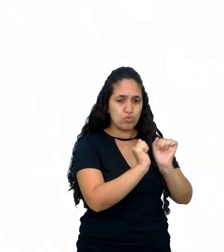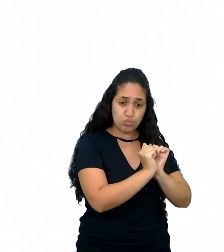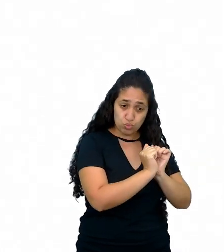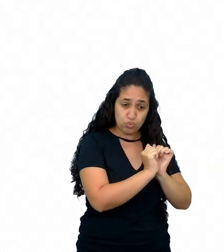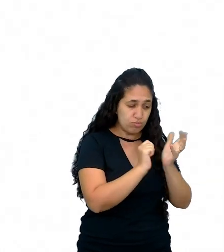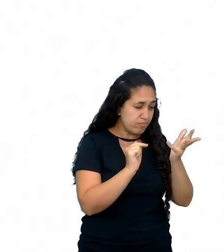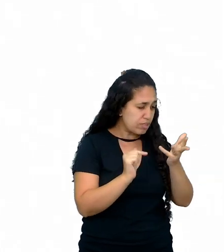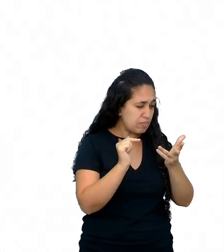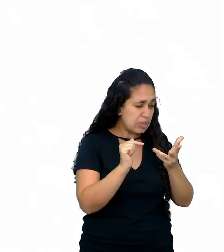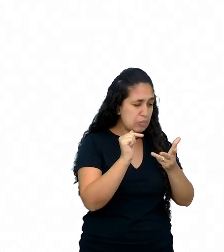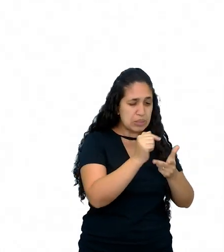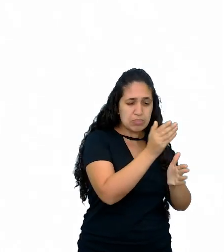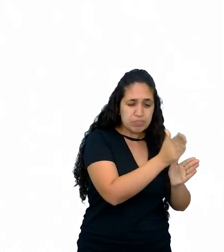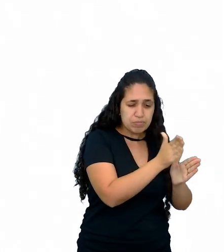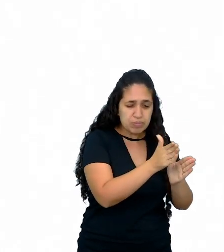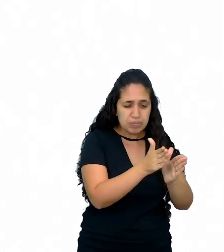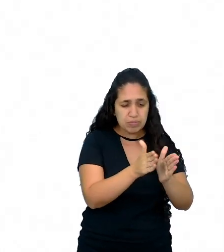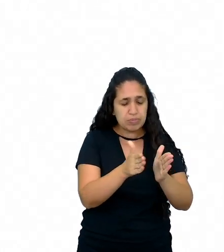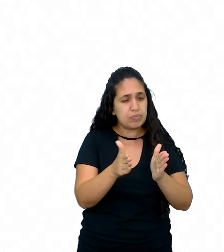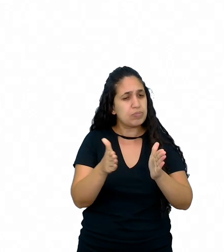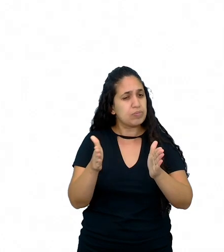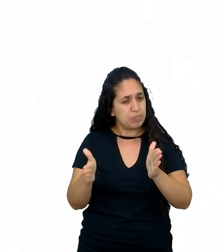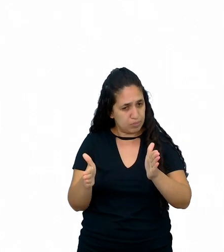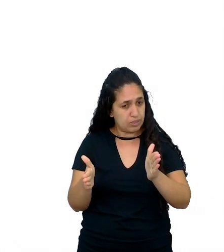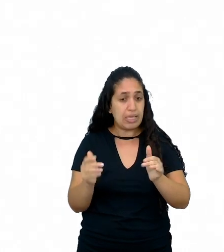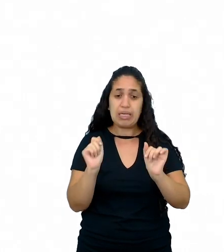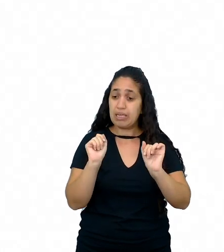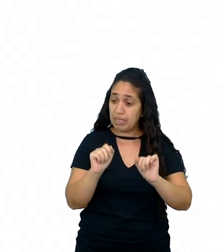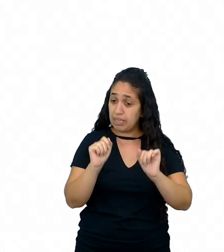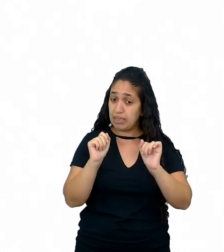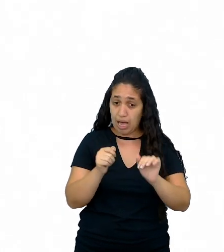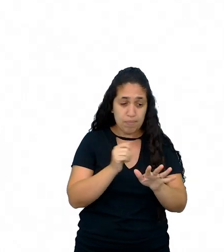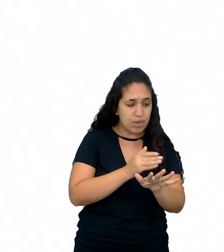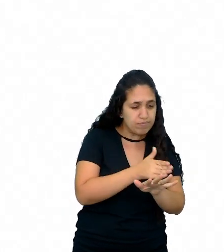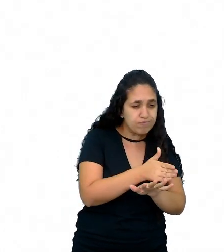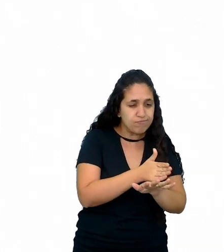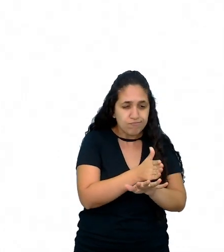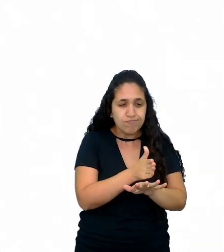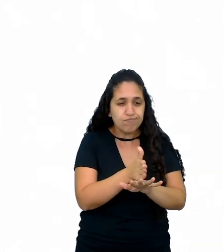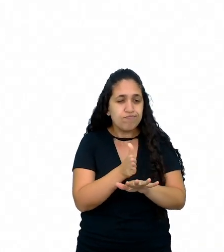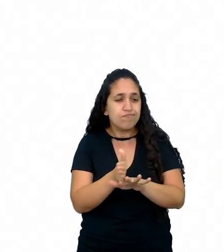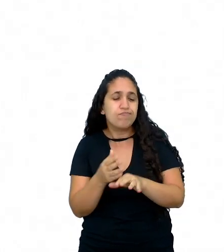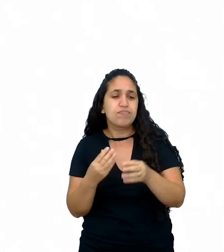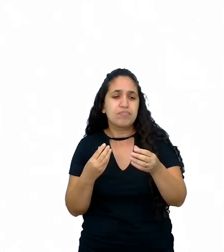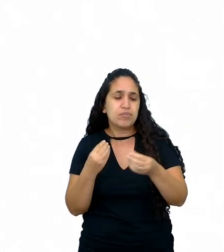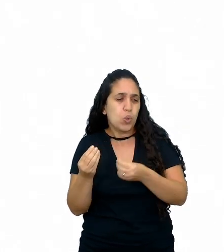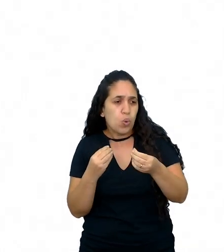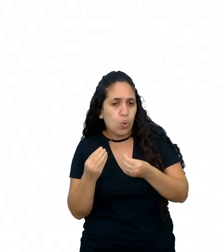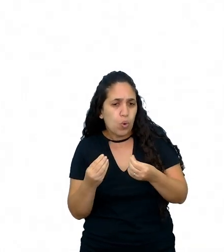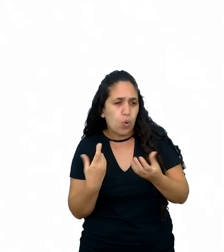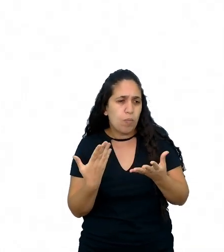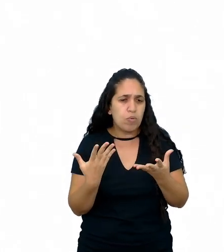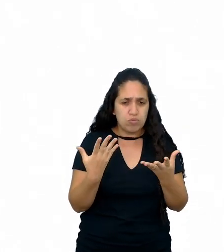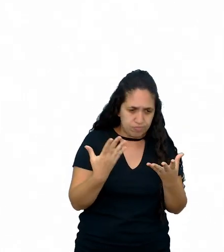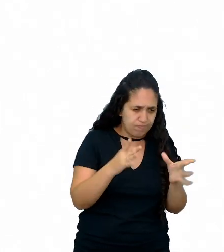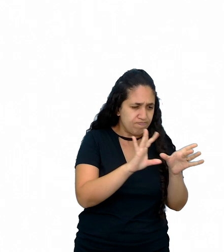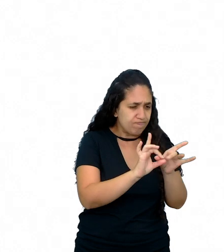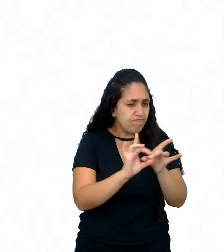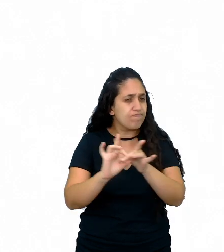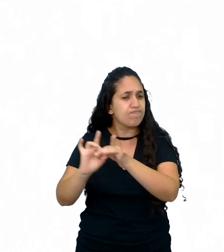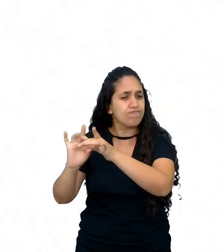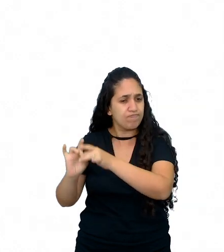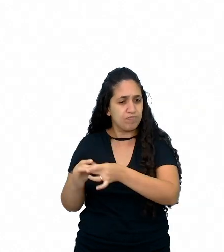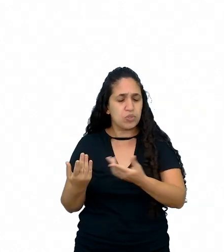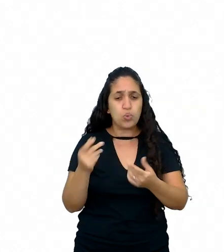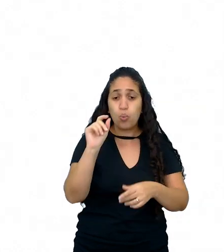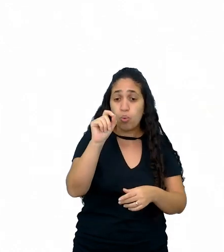os passos que eles podem seguir, né, como será a composição dos grupos, o que eles